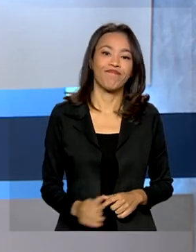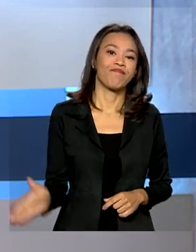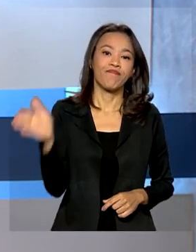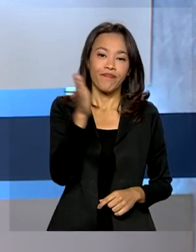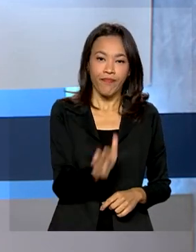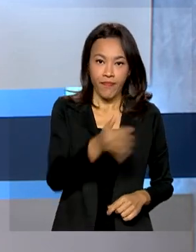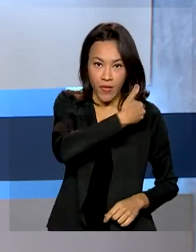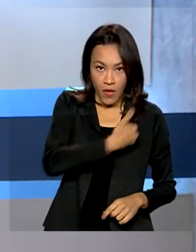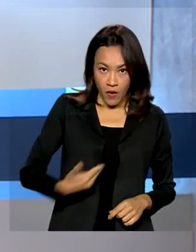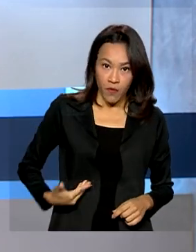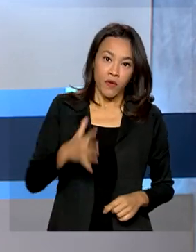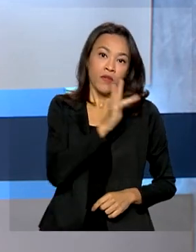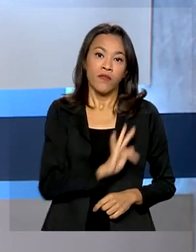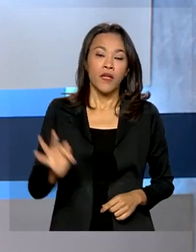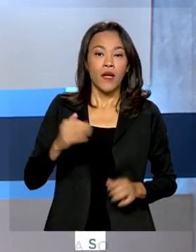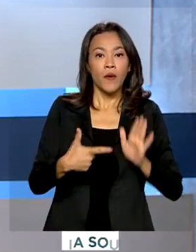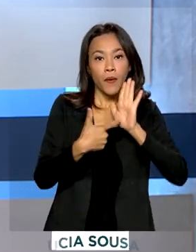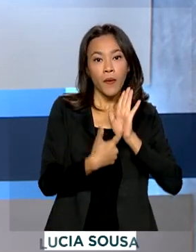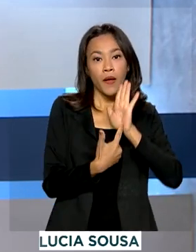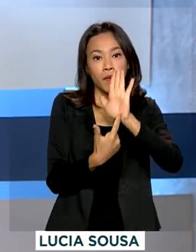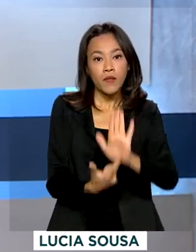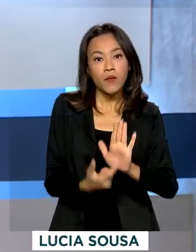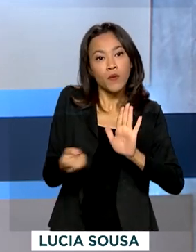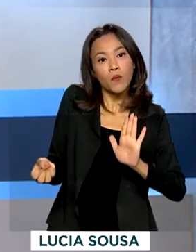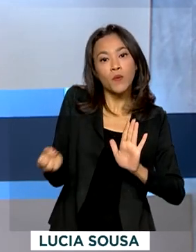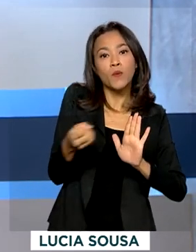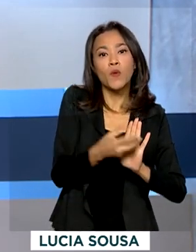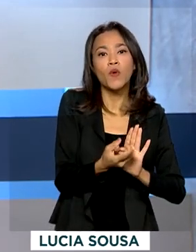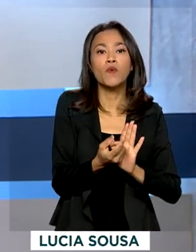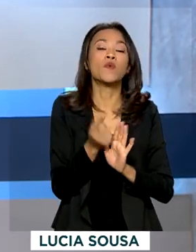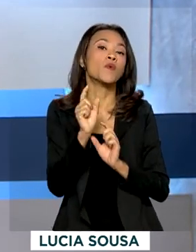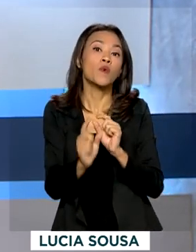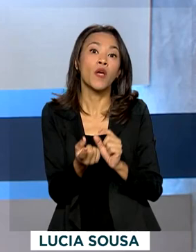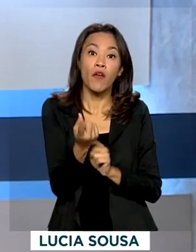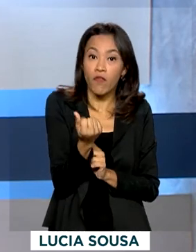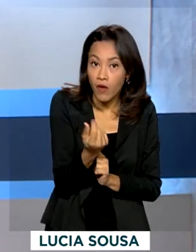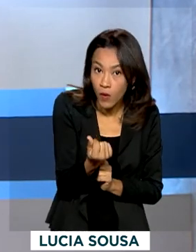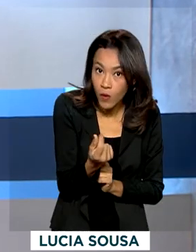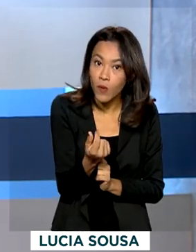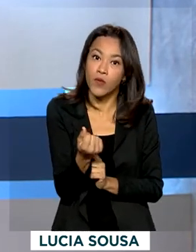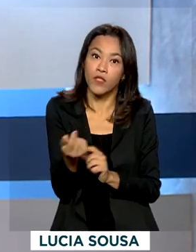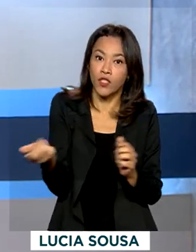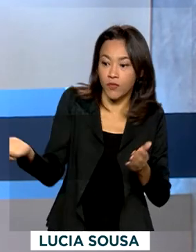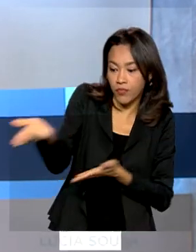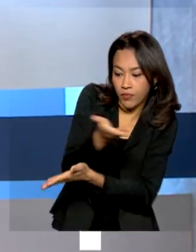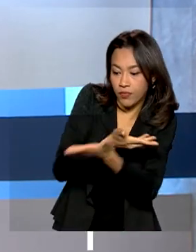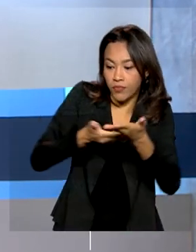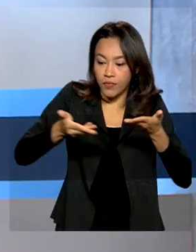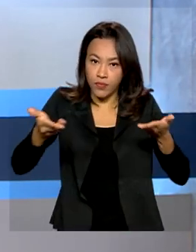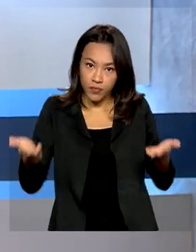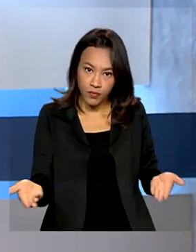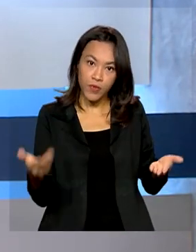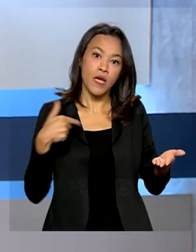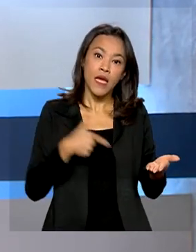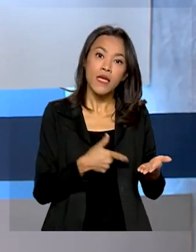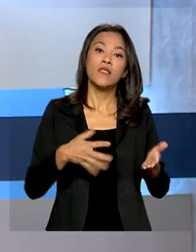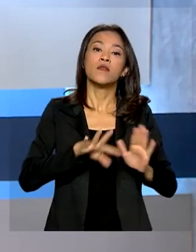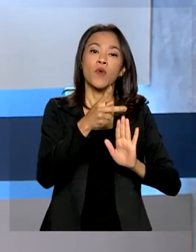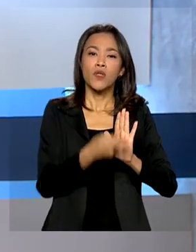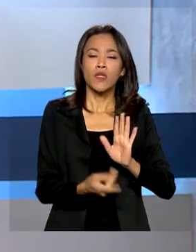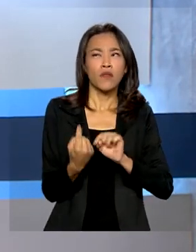E o governo federal apresentou um novo sistema de preços de transferência para o Brasil. Com o projeto, que começou a ser